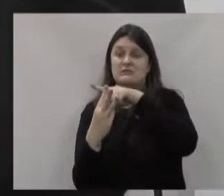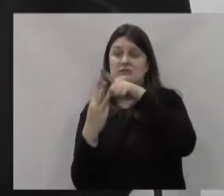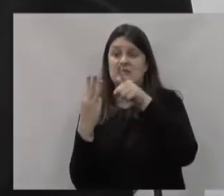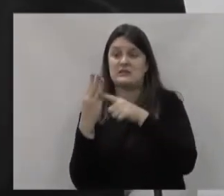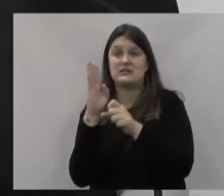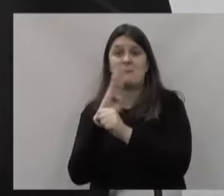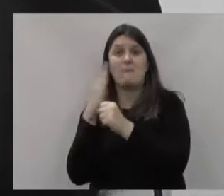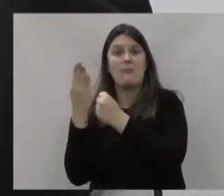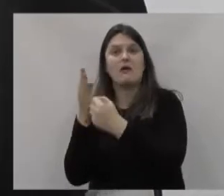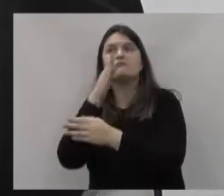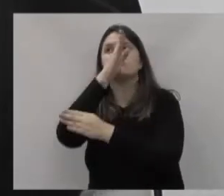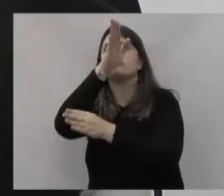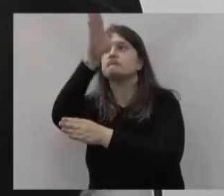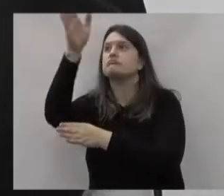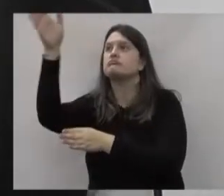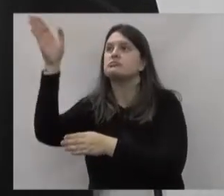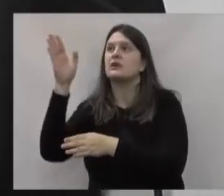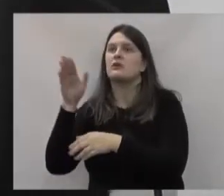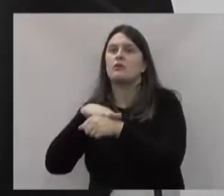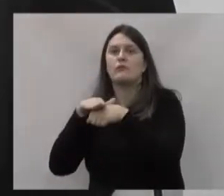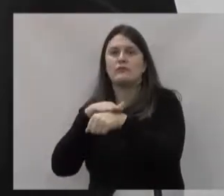mais no centro, falar com essas pessoas.